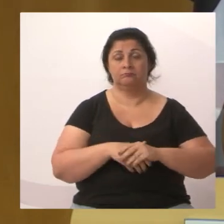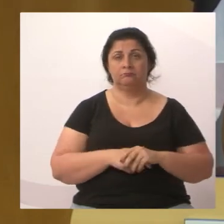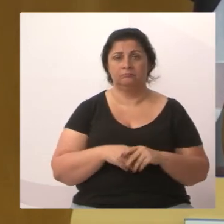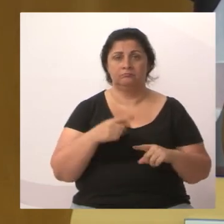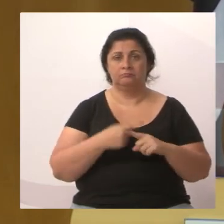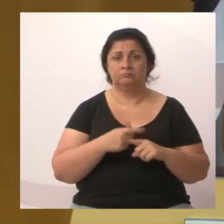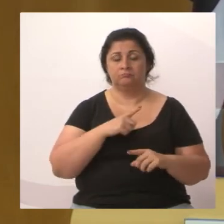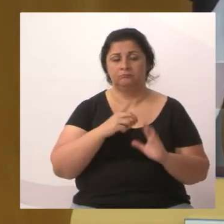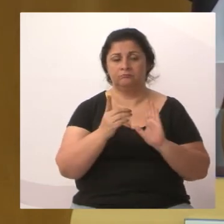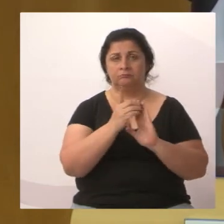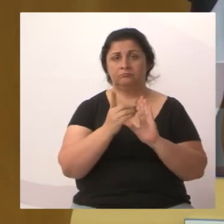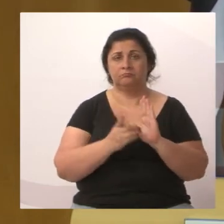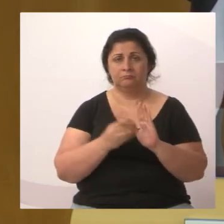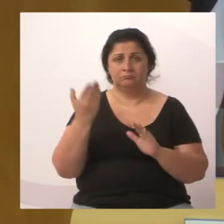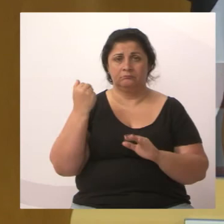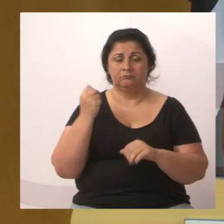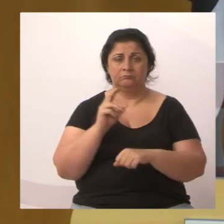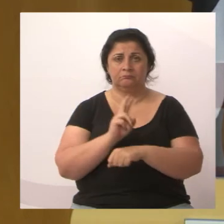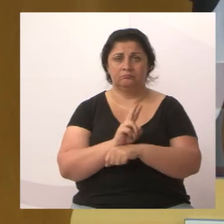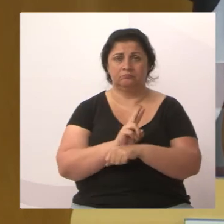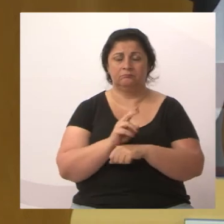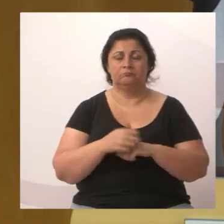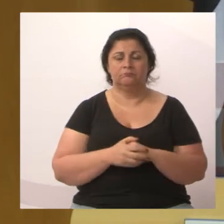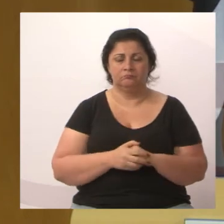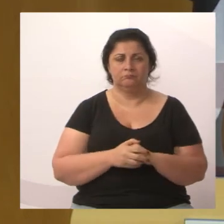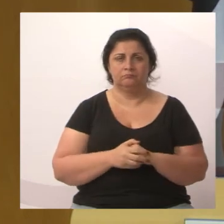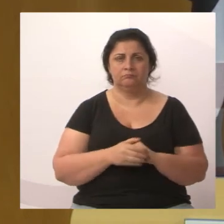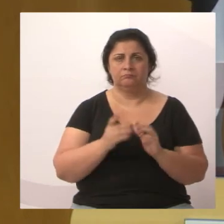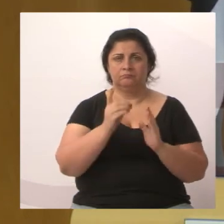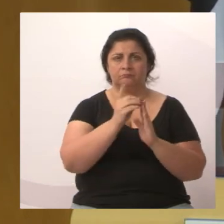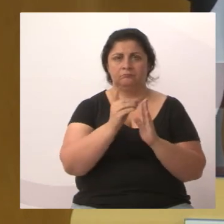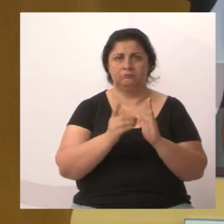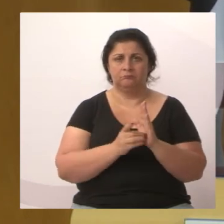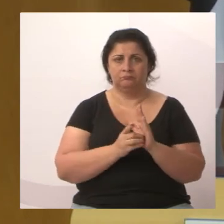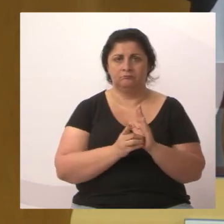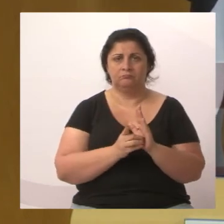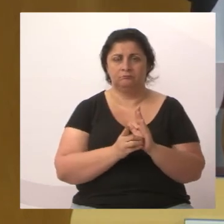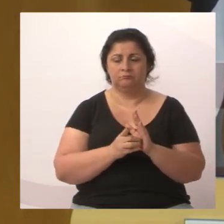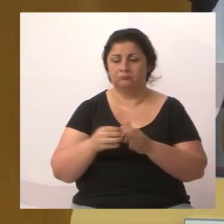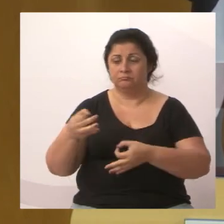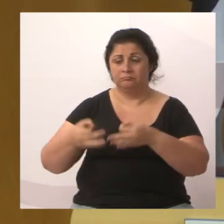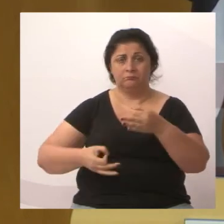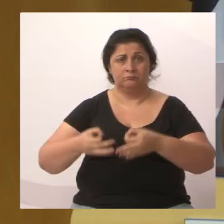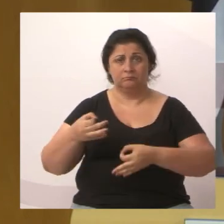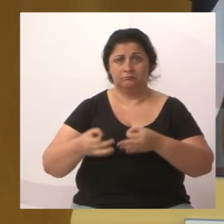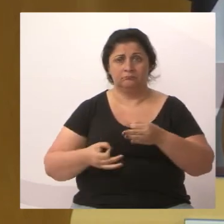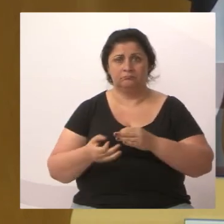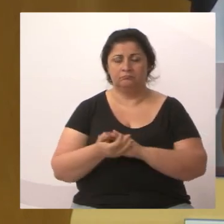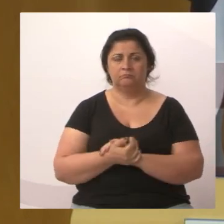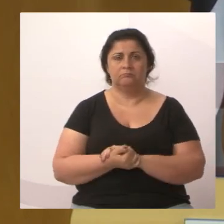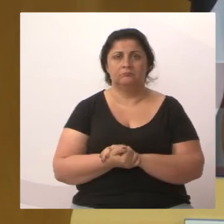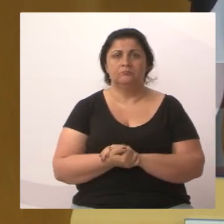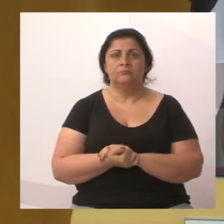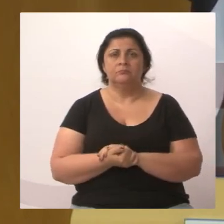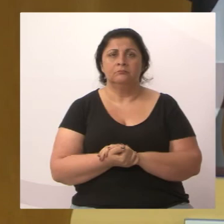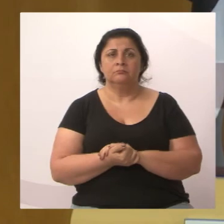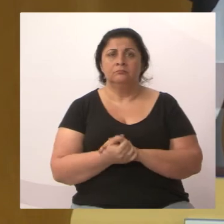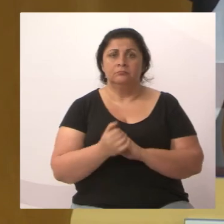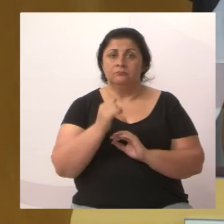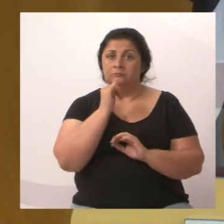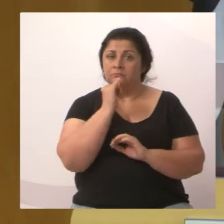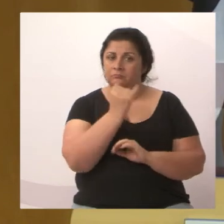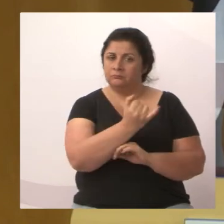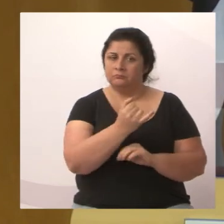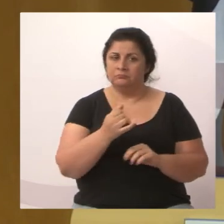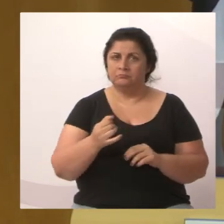um decreto que protegia. Esse decreto, o próprio Tribunal de Contas, ele também intimou a nossa